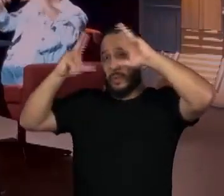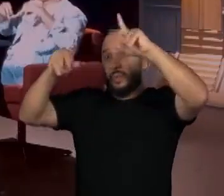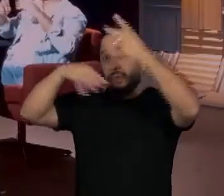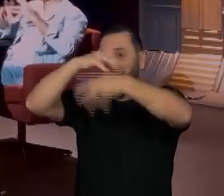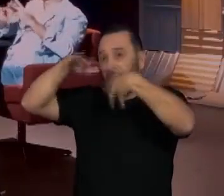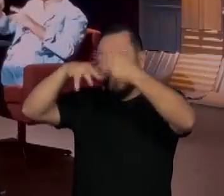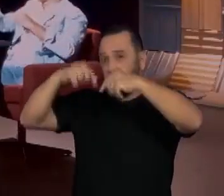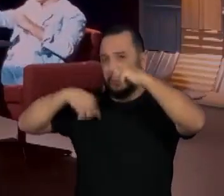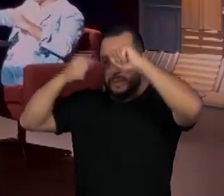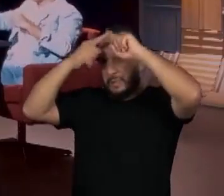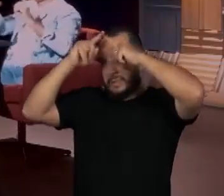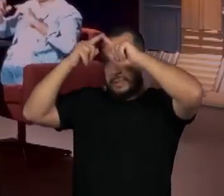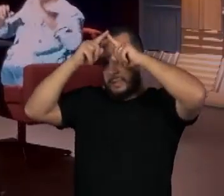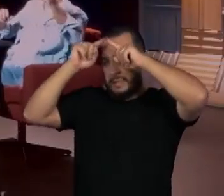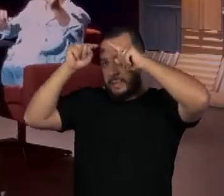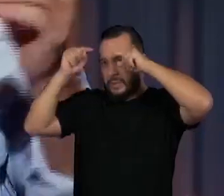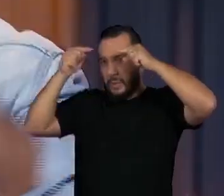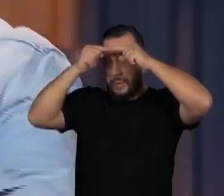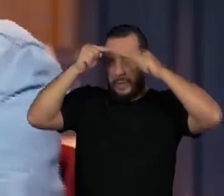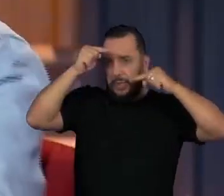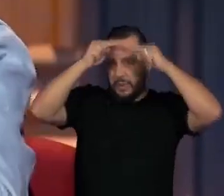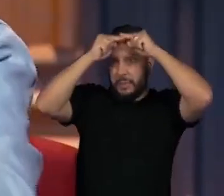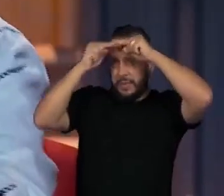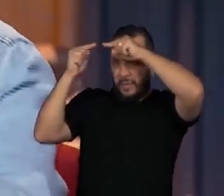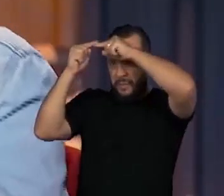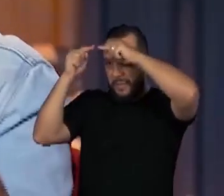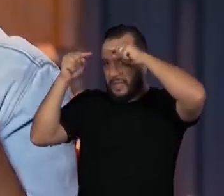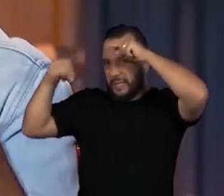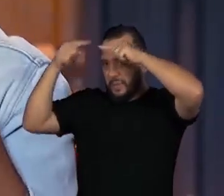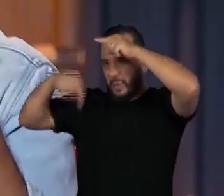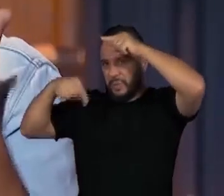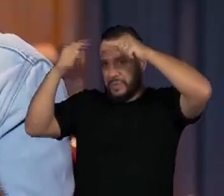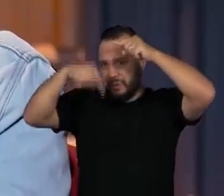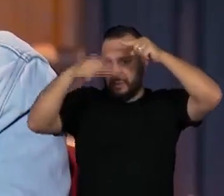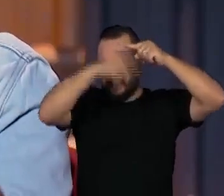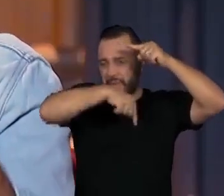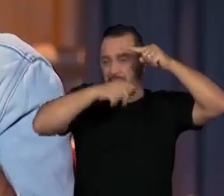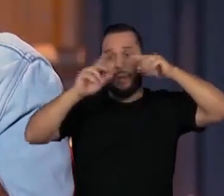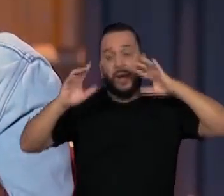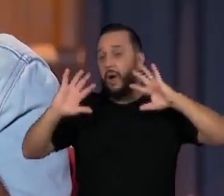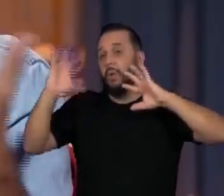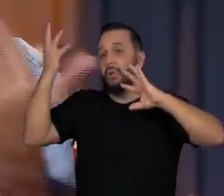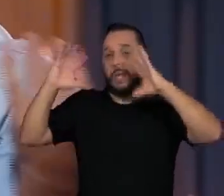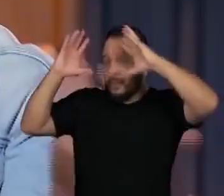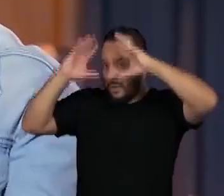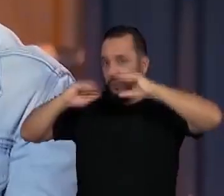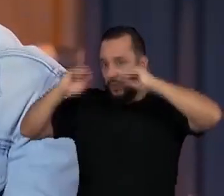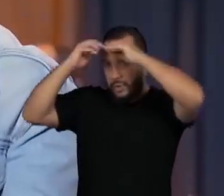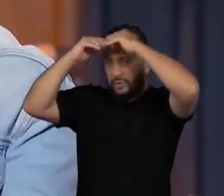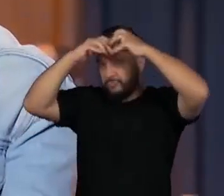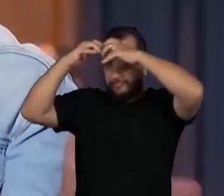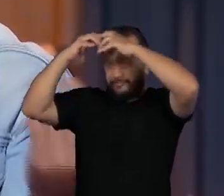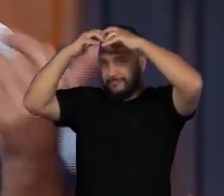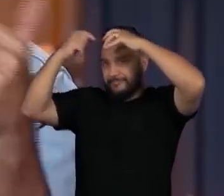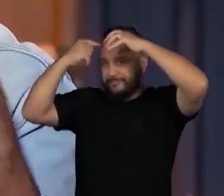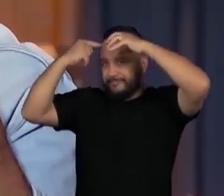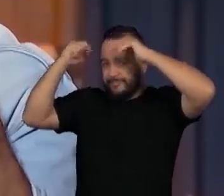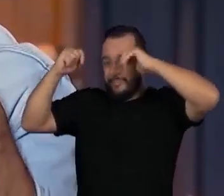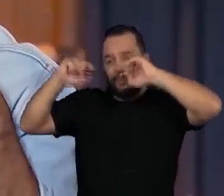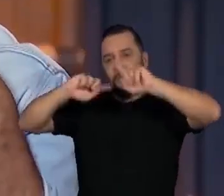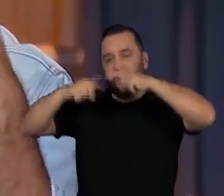para a gente fazer uma seleção para o serviço vai com aquilo você vai com aquilo isso que não se mistura isso acontece todas as noites só que à medida que a gente vai envelhecendo